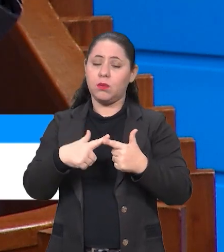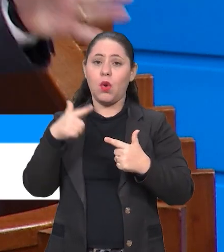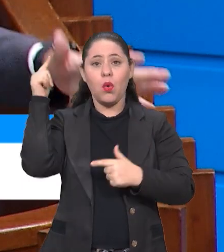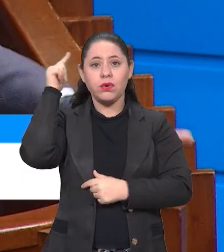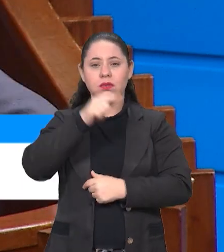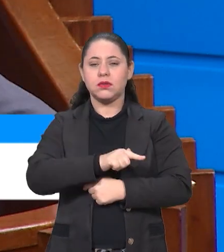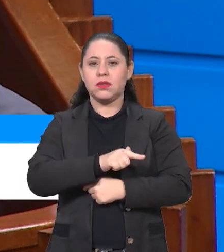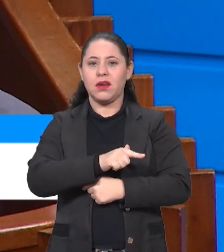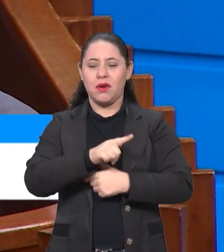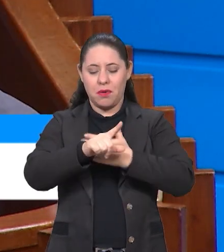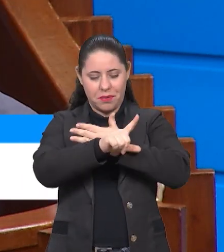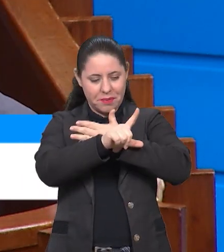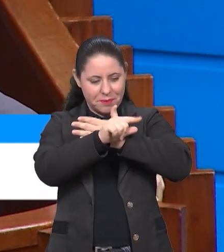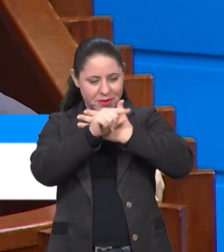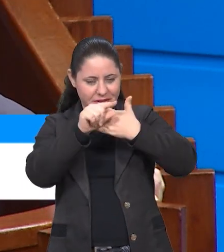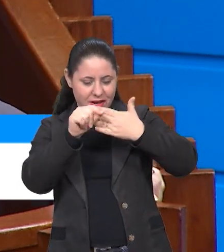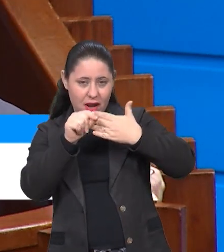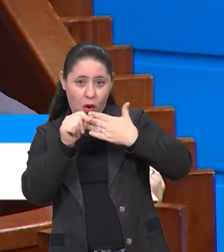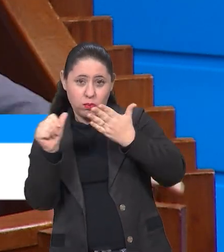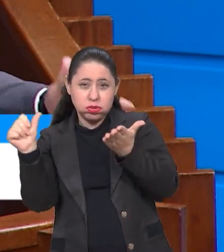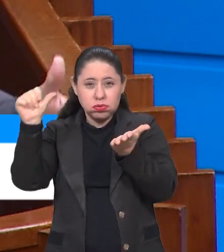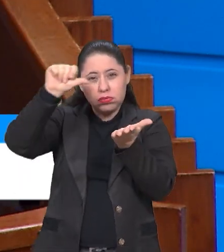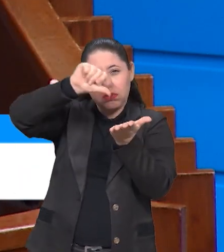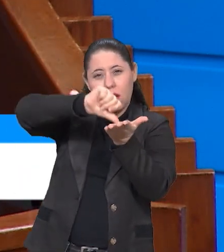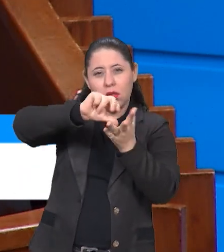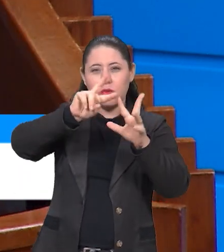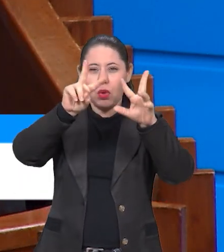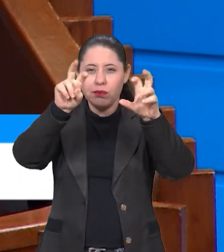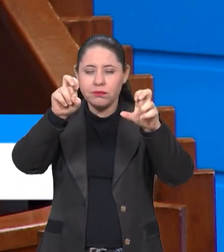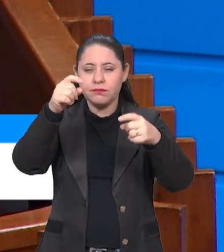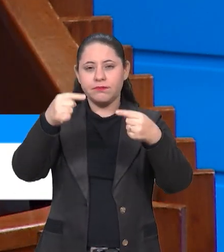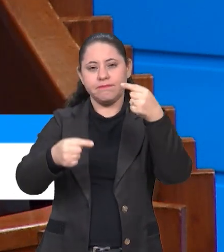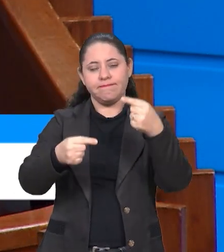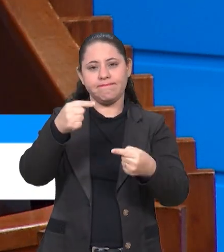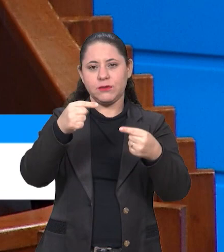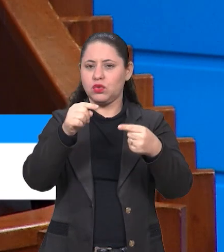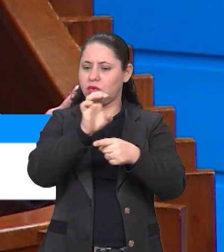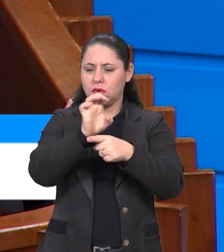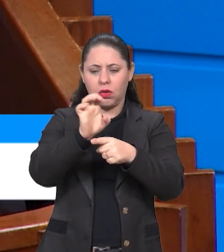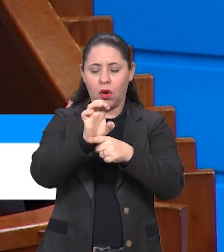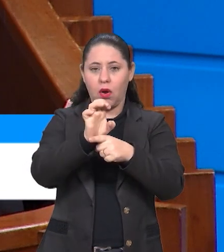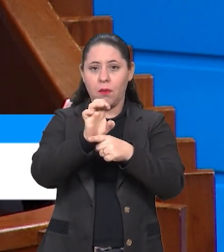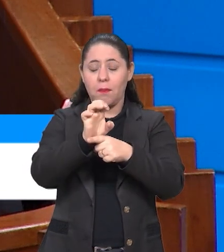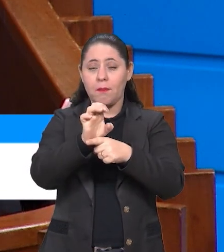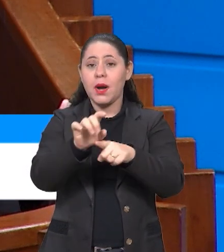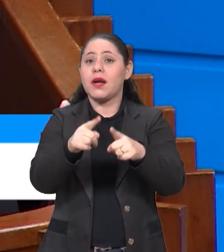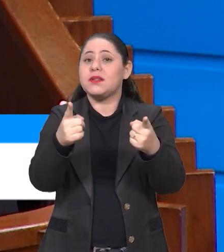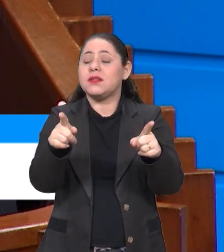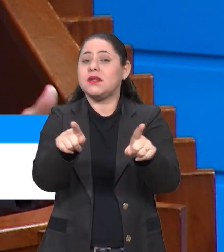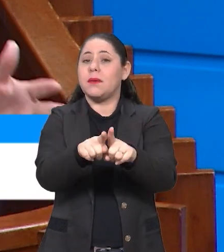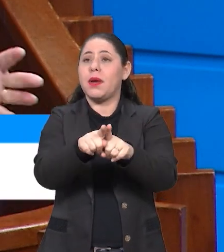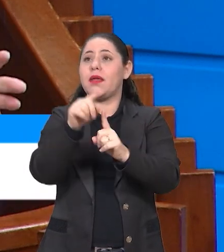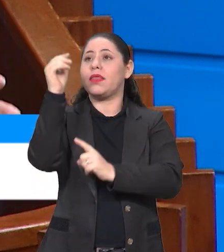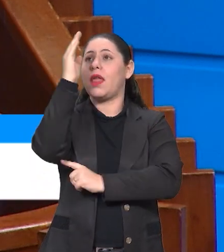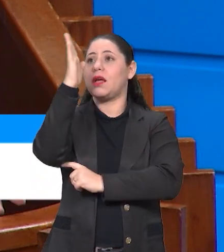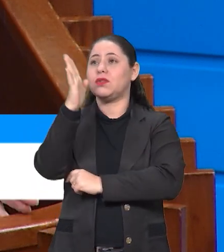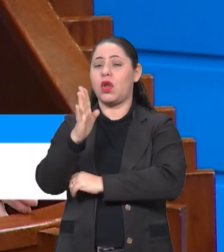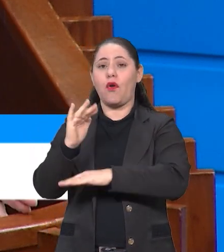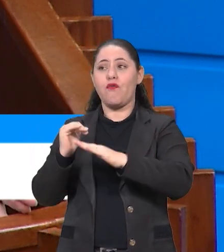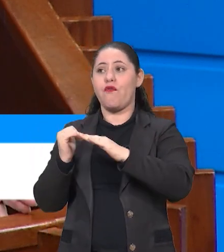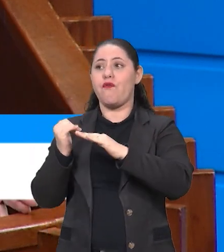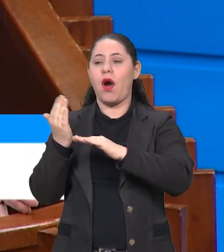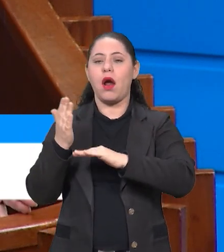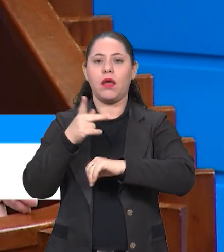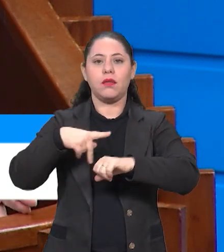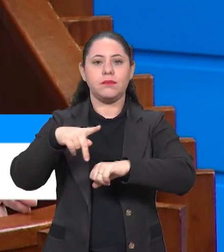porque nós vamos estar colocando o nosso Pantanal no centro do debate, não só estadual, mas no centro do debate